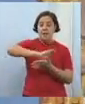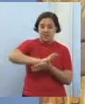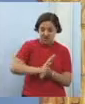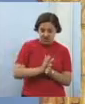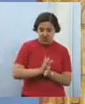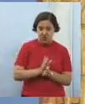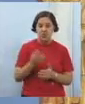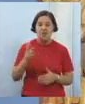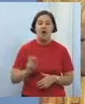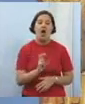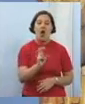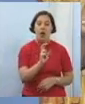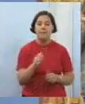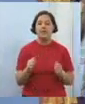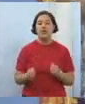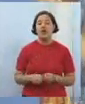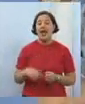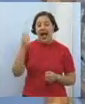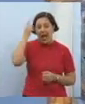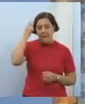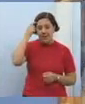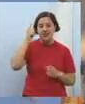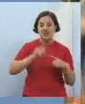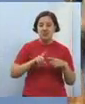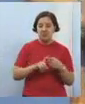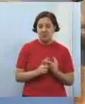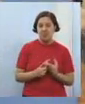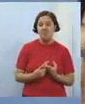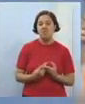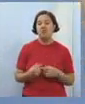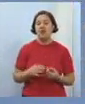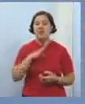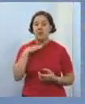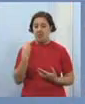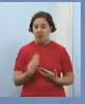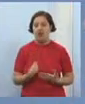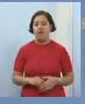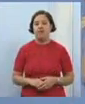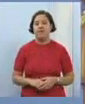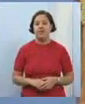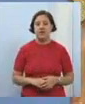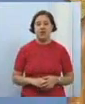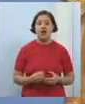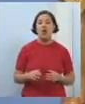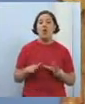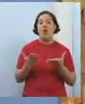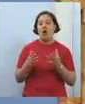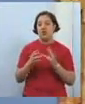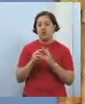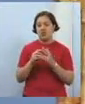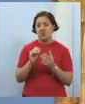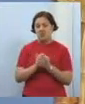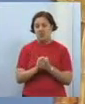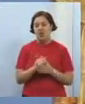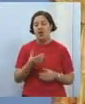Ele pensou, falou, ah, manda o marido dela vir. Pois é, ele é um iteu, ele é pagão. Manda vir,